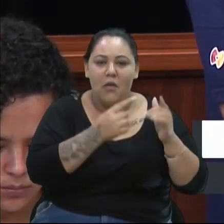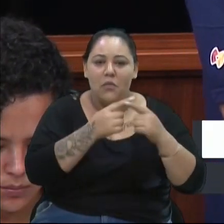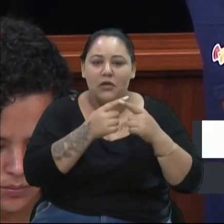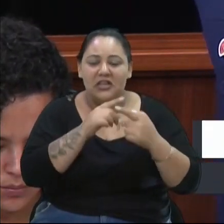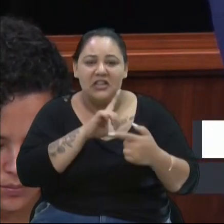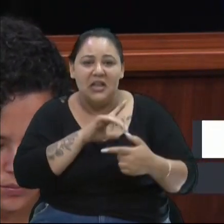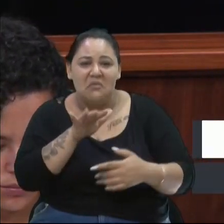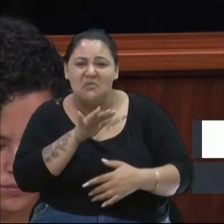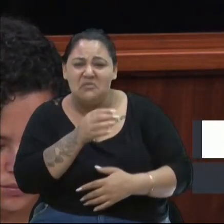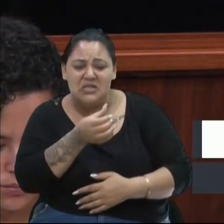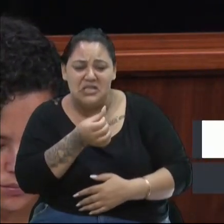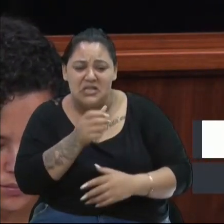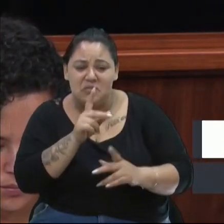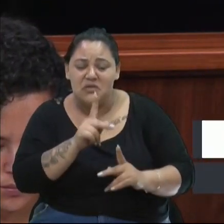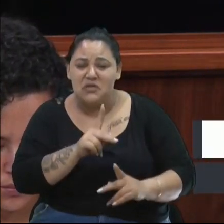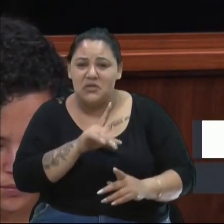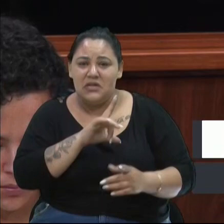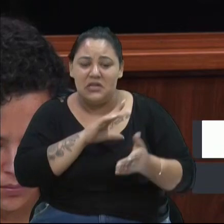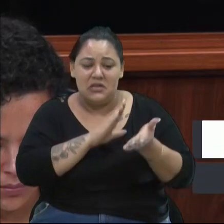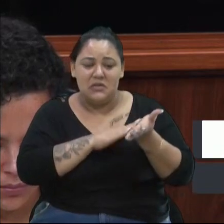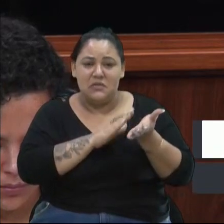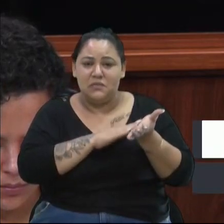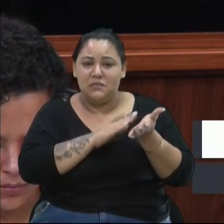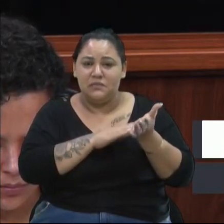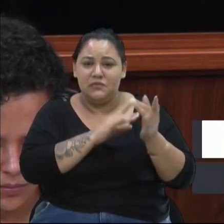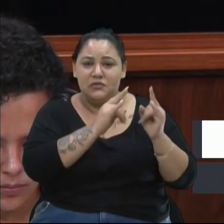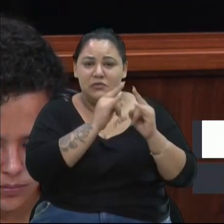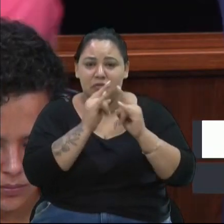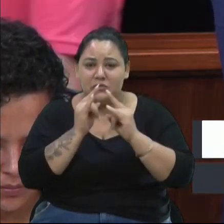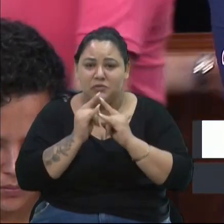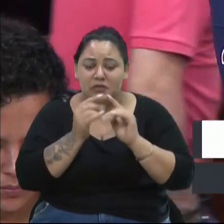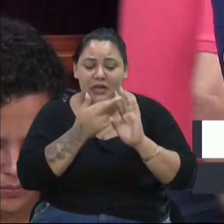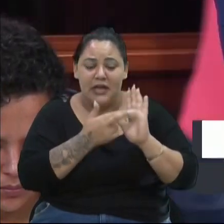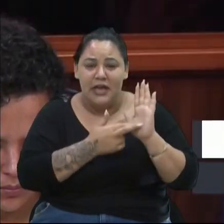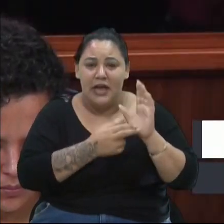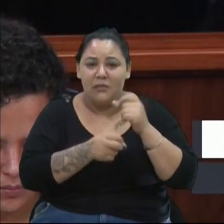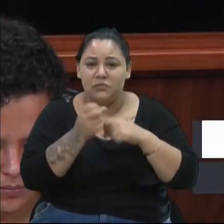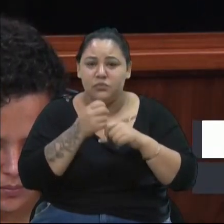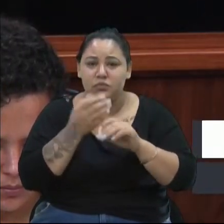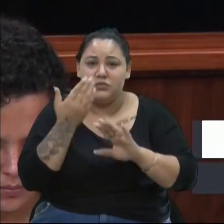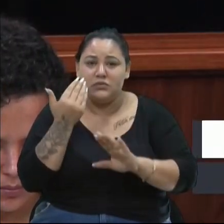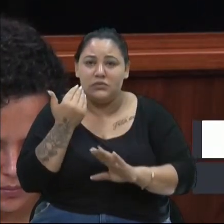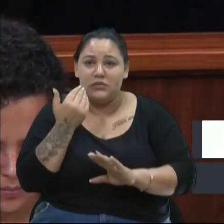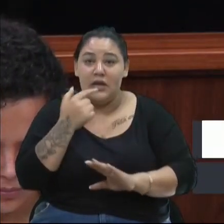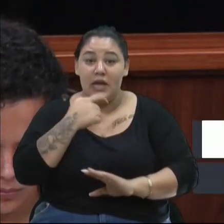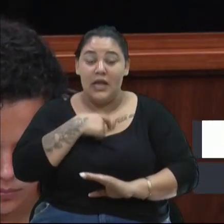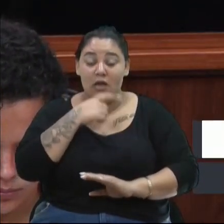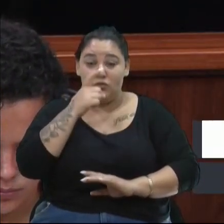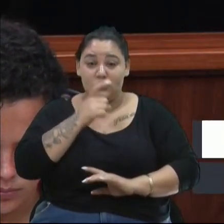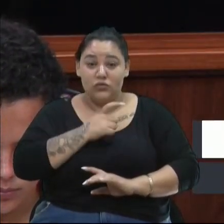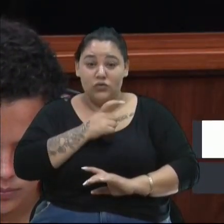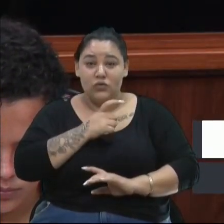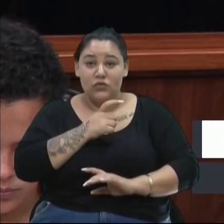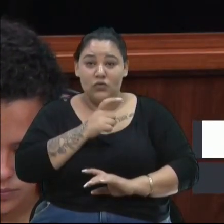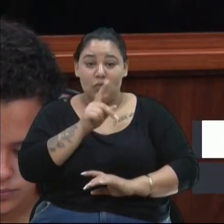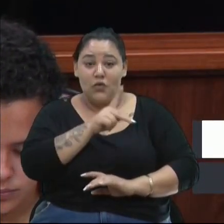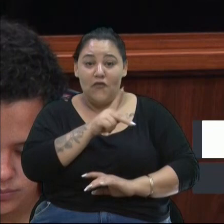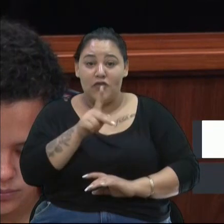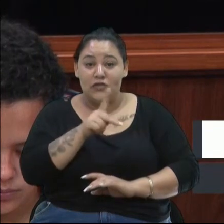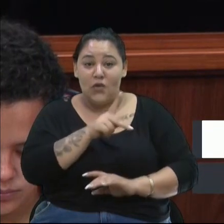ganham isso de estatutos, de regramentos passados. Eu sou servidor,